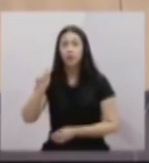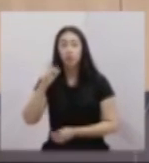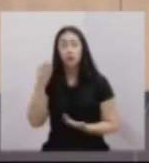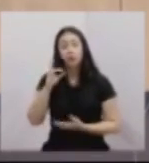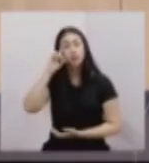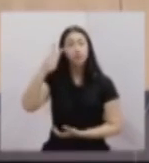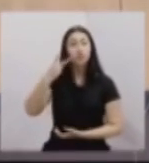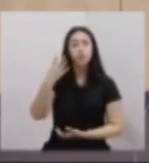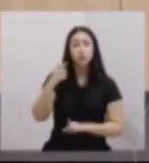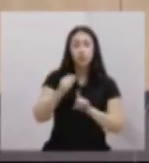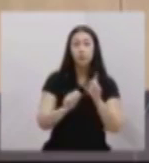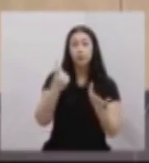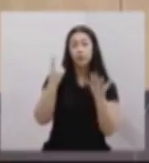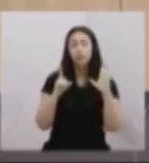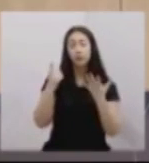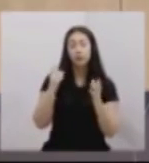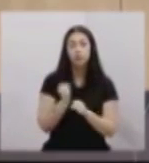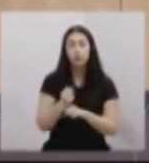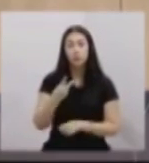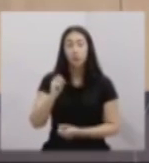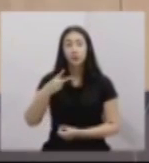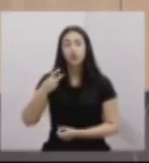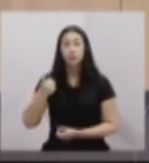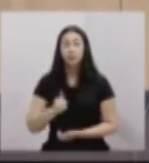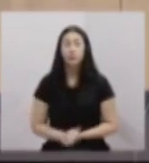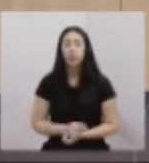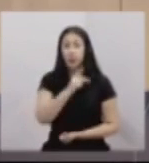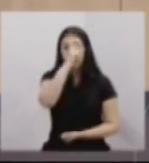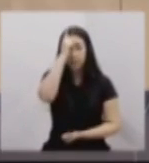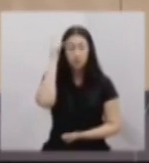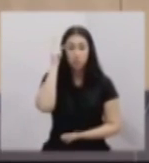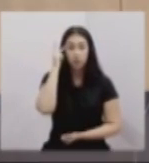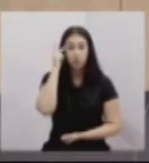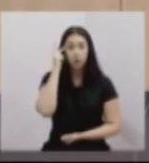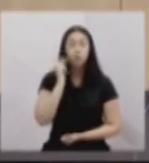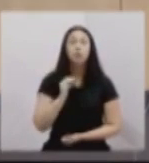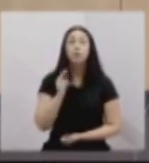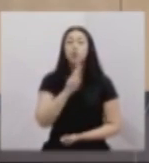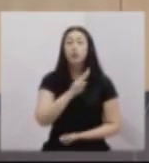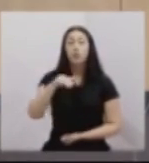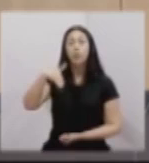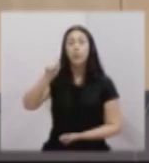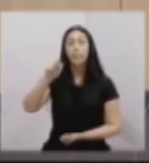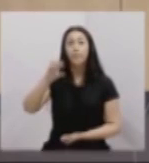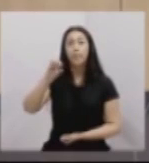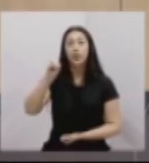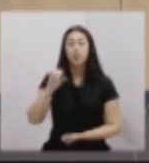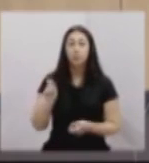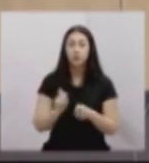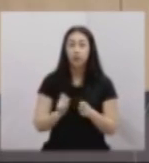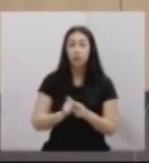fevereiro de 2021. Voto de pesar pelo falecimento de senhor Mário Malito, formulado